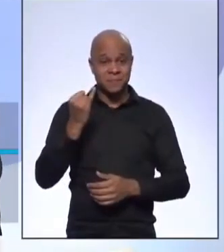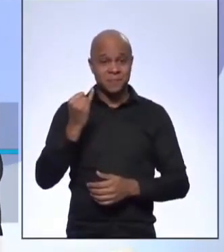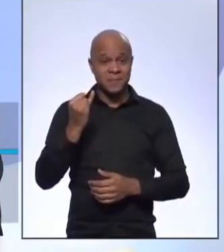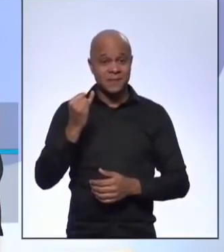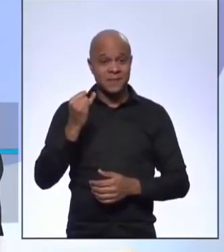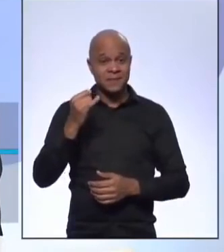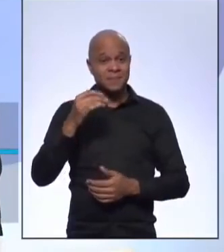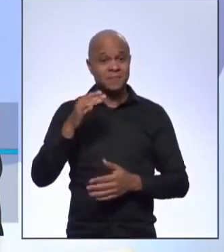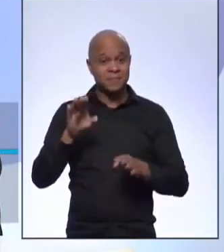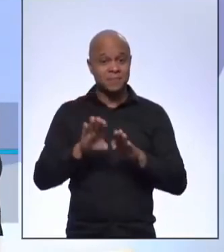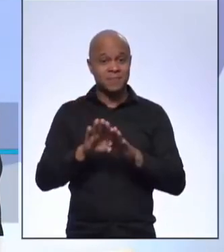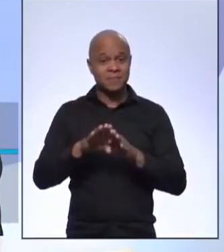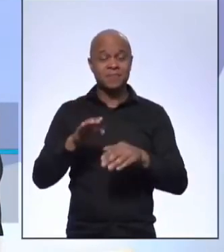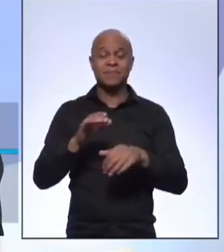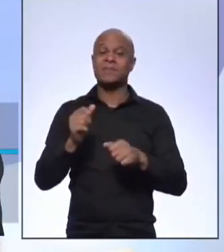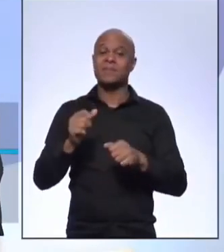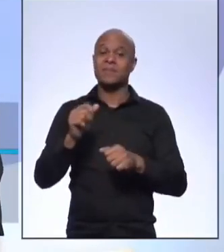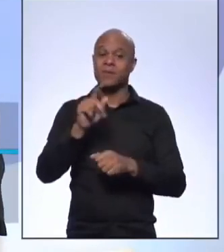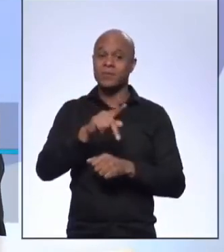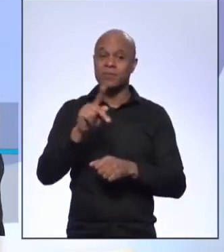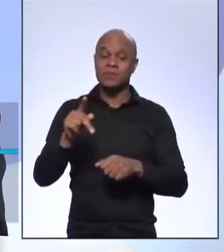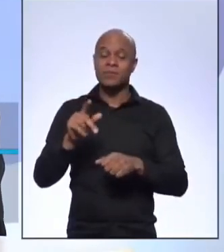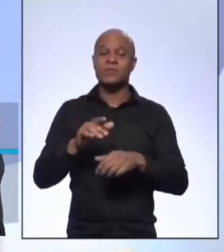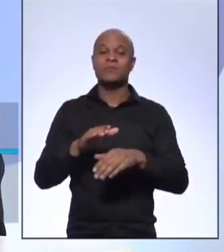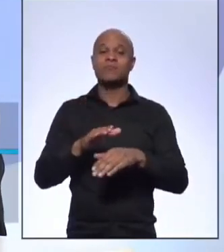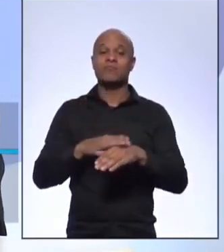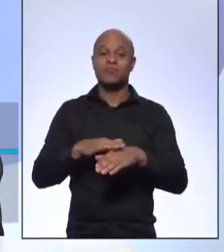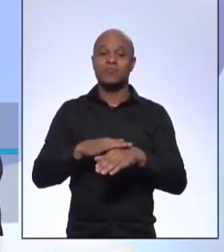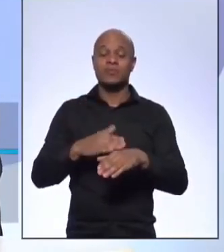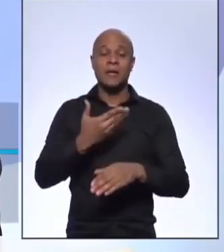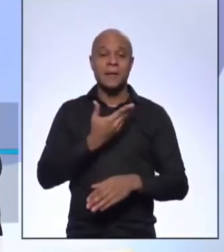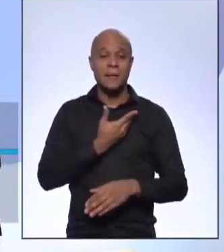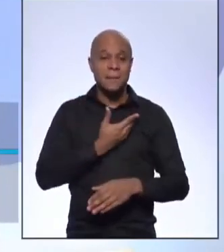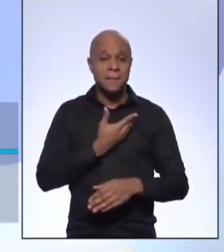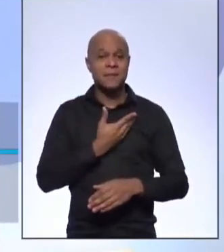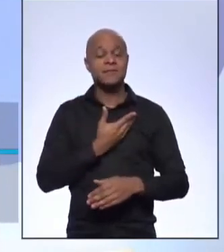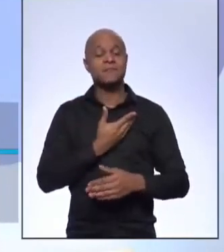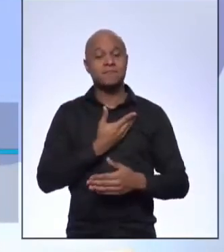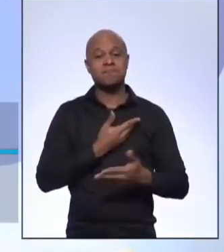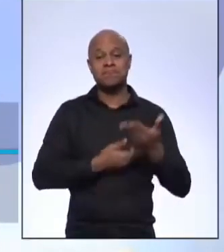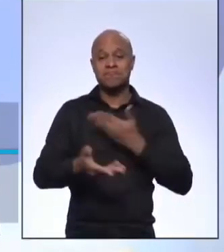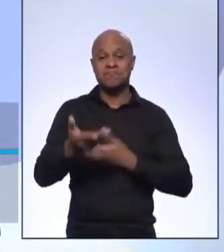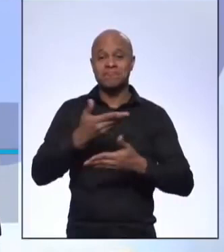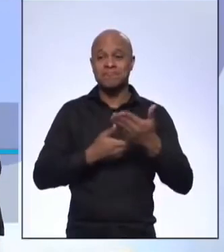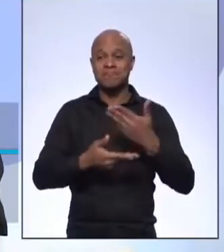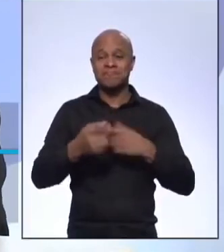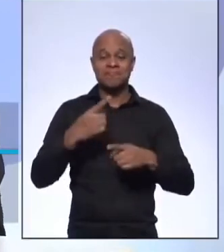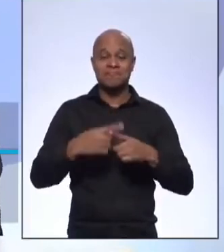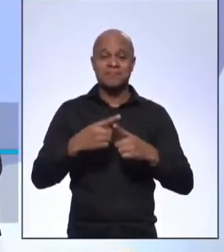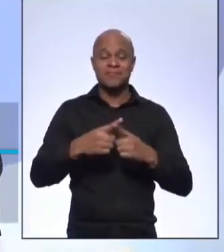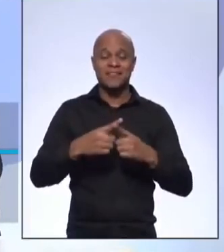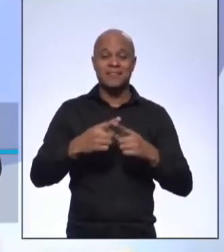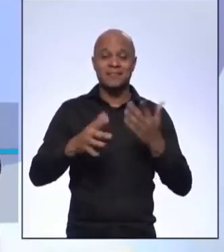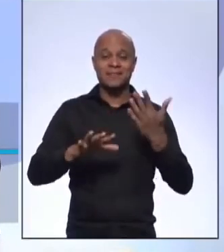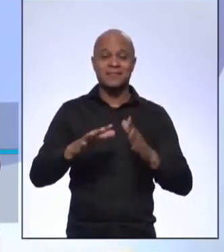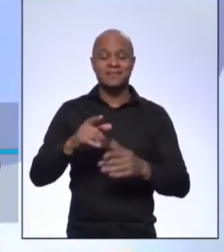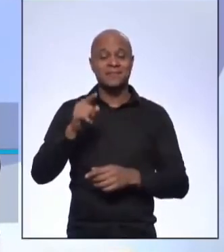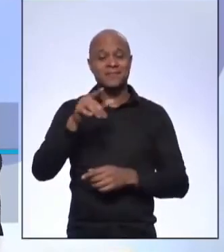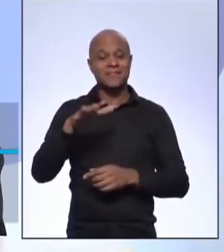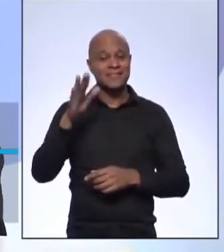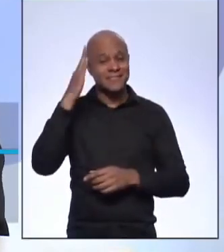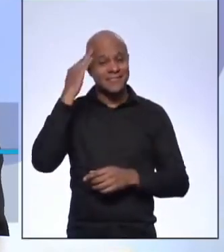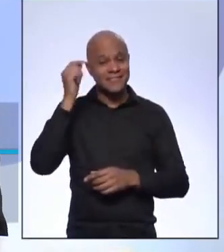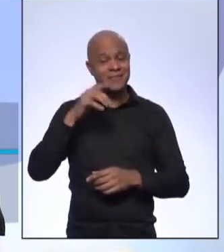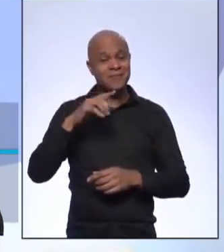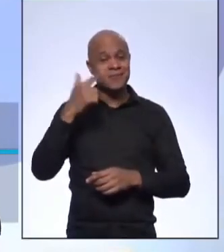muito importante que você converse com seu professor, com seus colegas, né, troque as informações. Muitas vezes aquilo que você sabe, o seu colega não